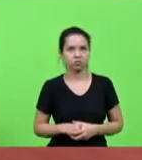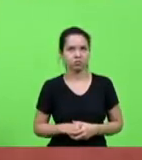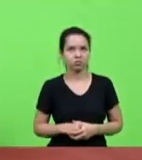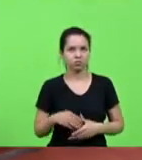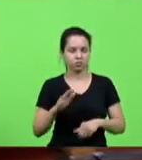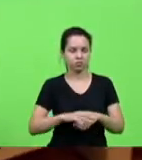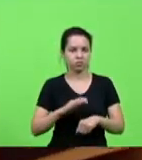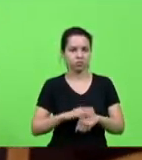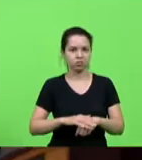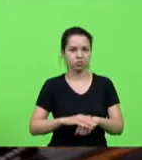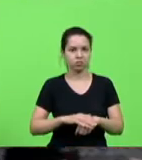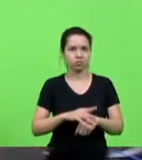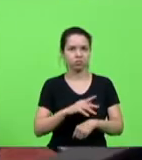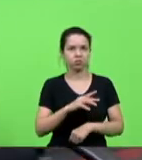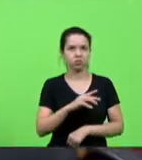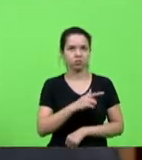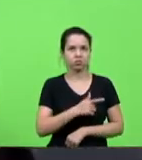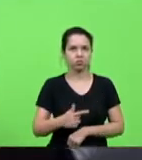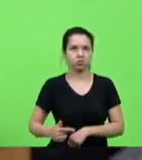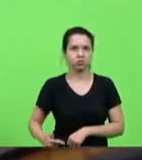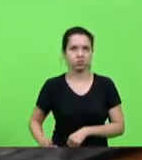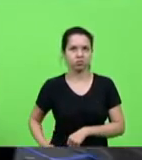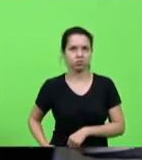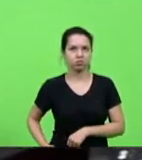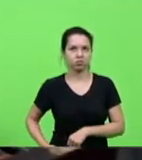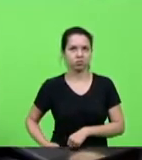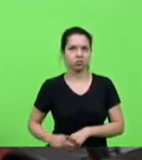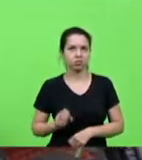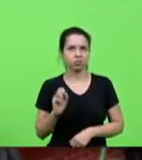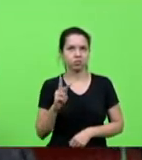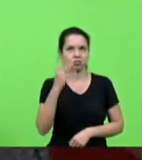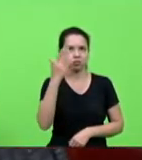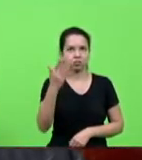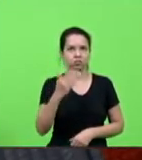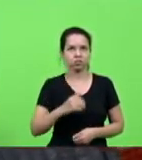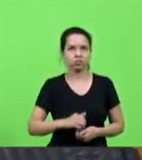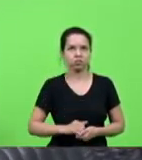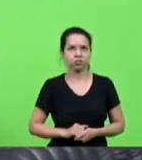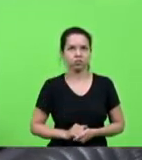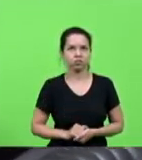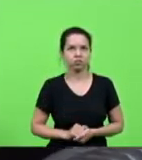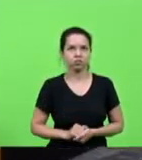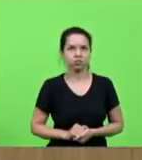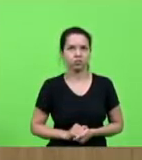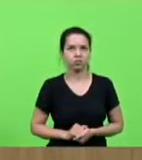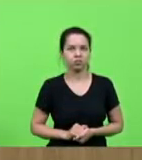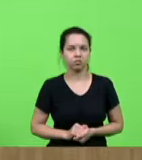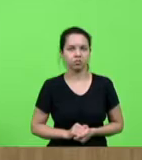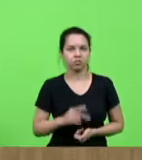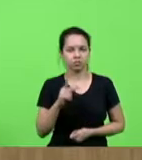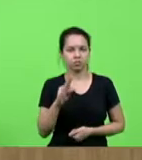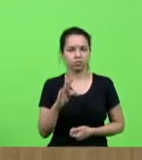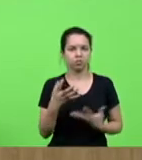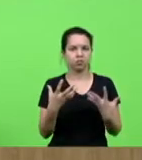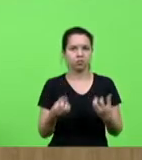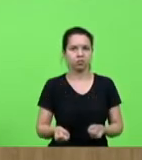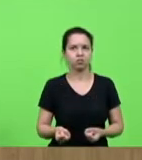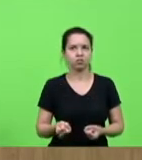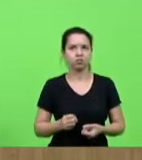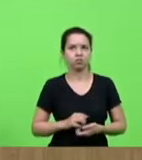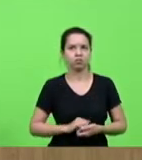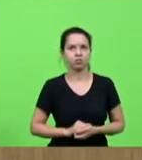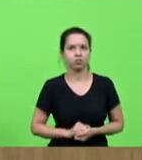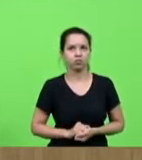medida provisória, uma conversão de medida provisória em projeto. Ok, obrigado. De lei. PT de acordo, presidente. PT de acordo, PP de